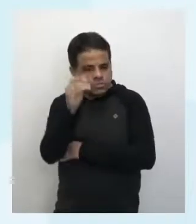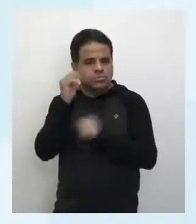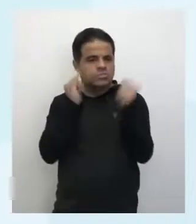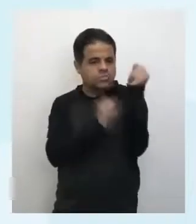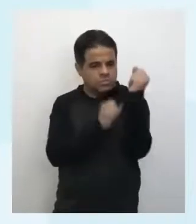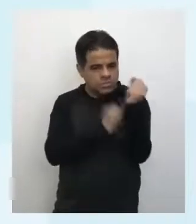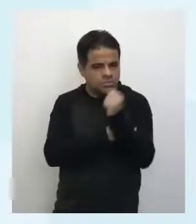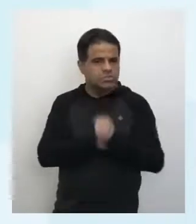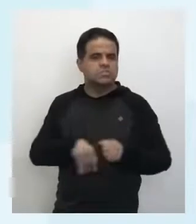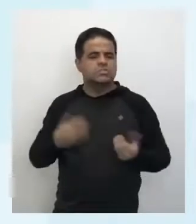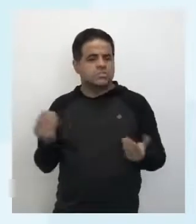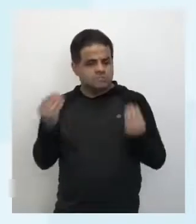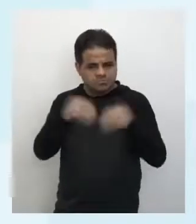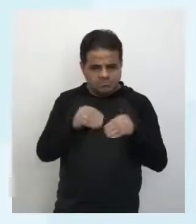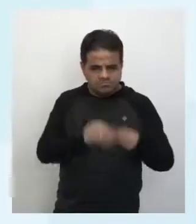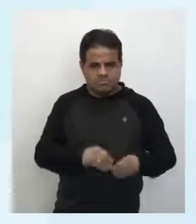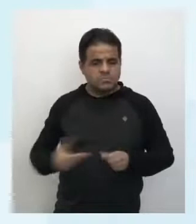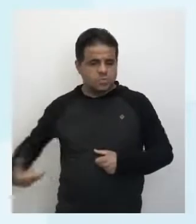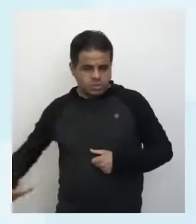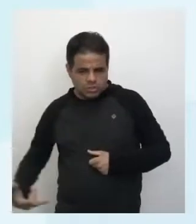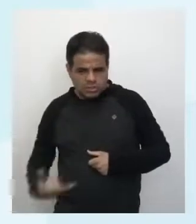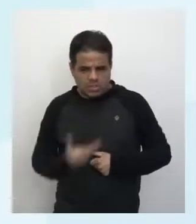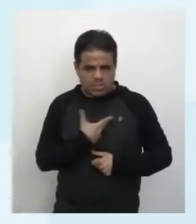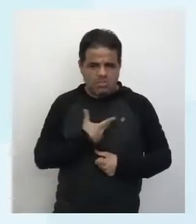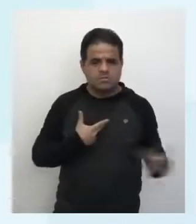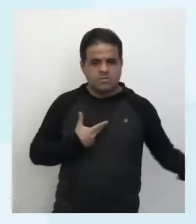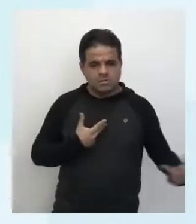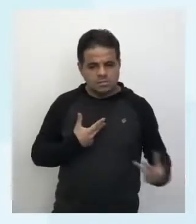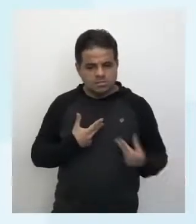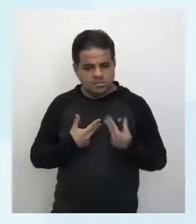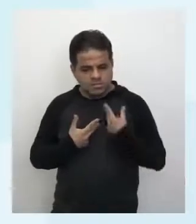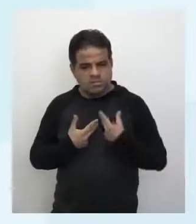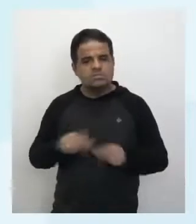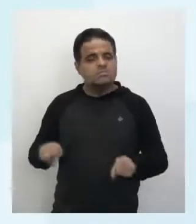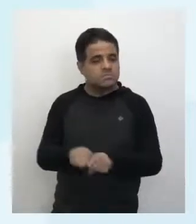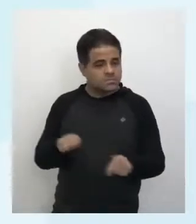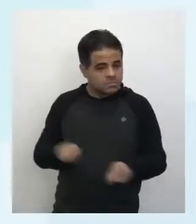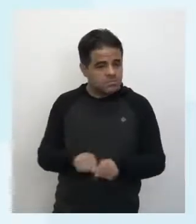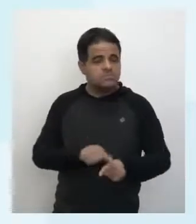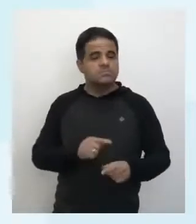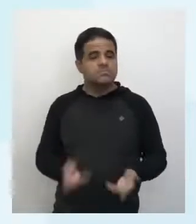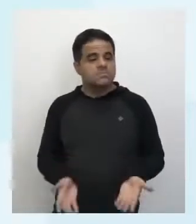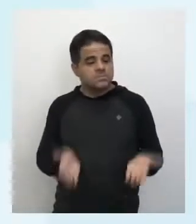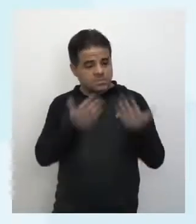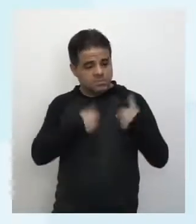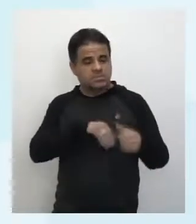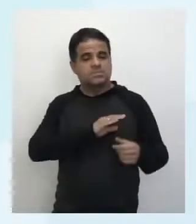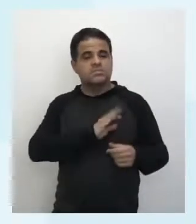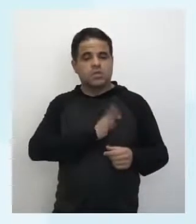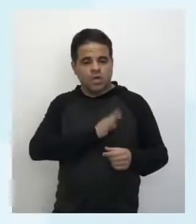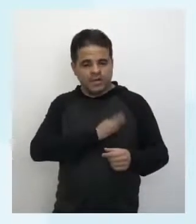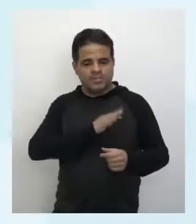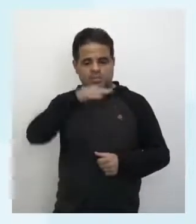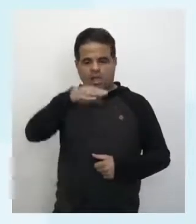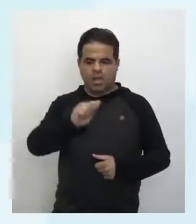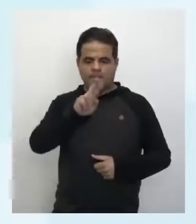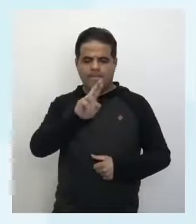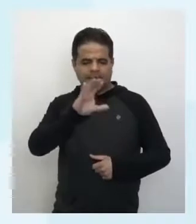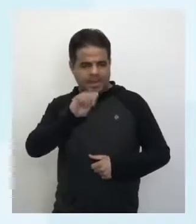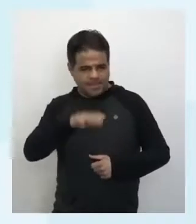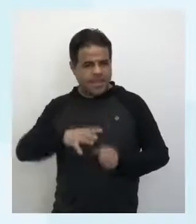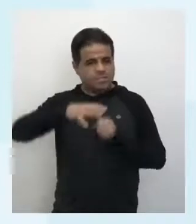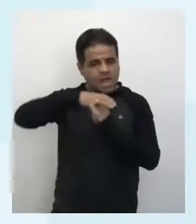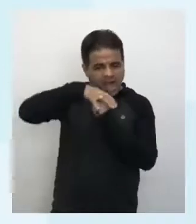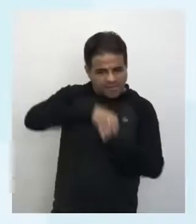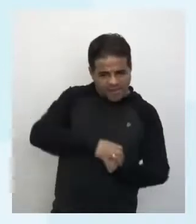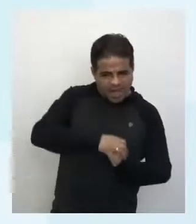né? De enxertos e tudo mais. Alguns também ressaltaram a questão do marca-passo, das válvulas cardíacas, né?